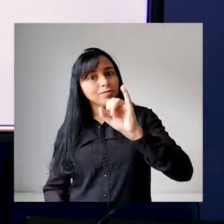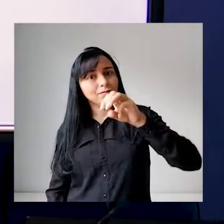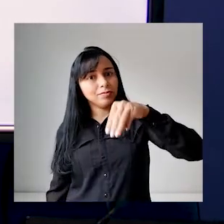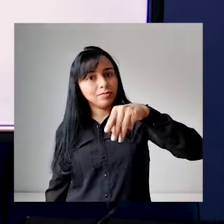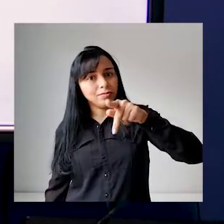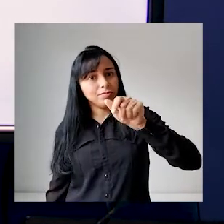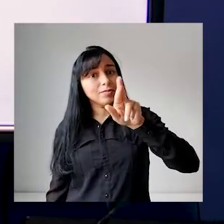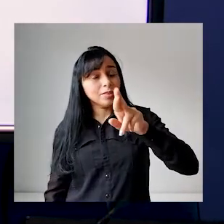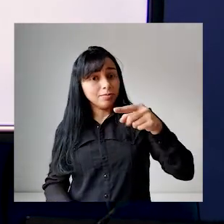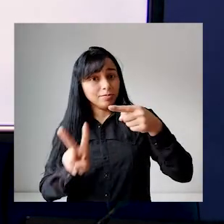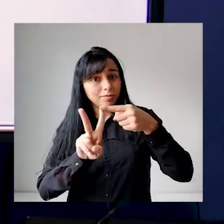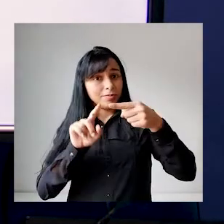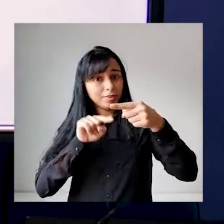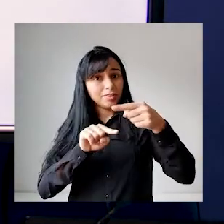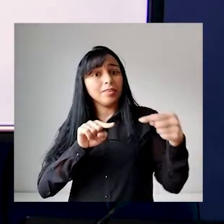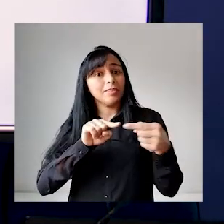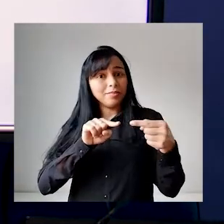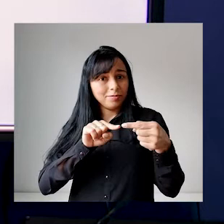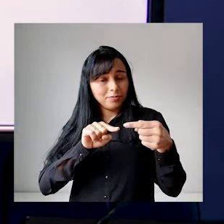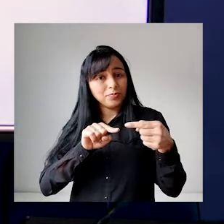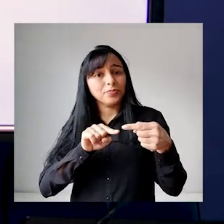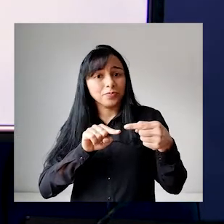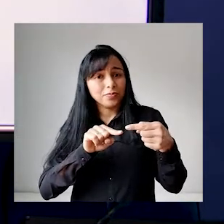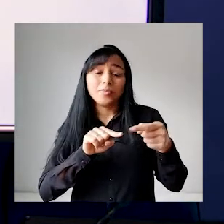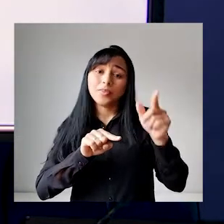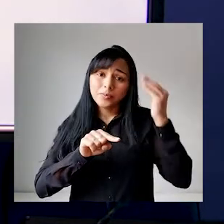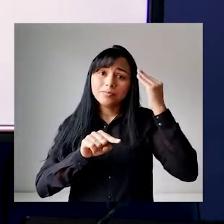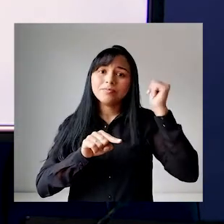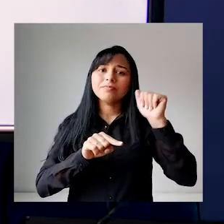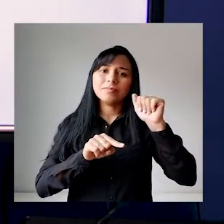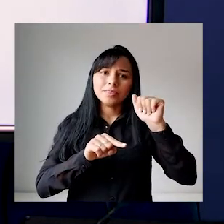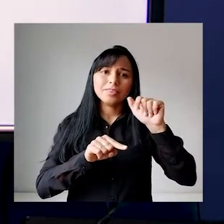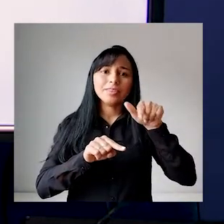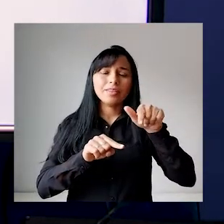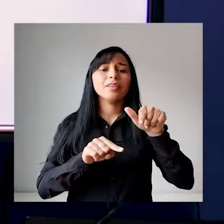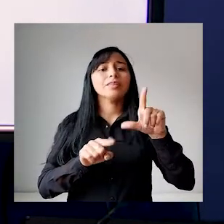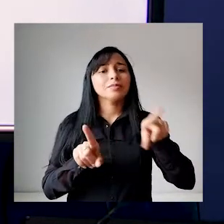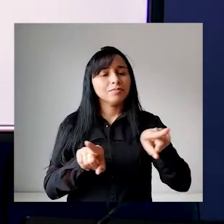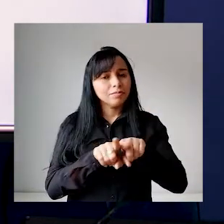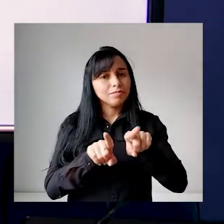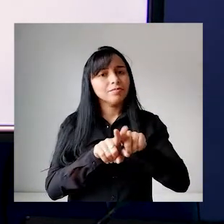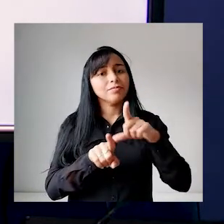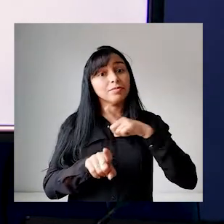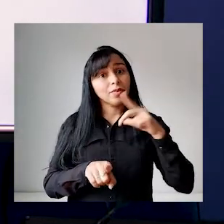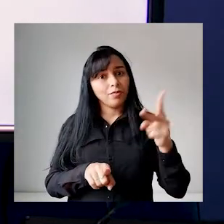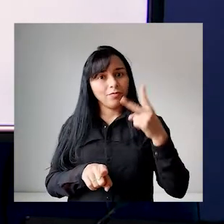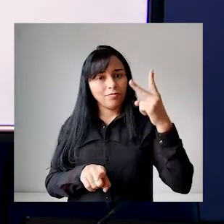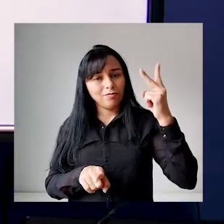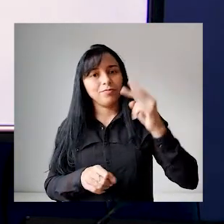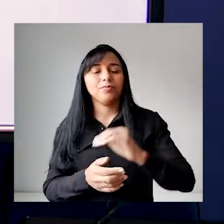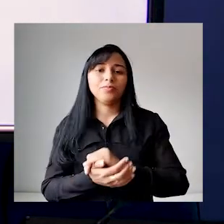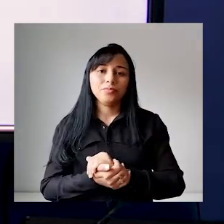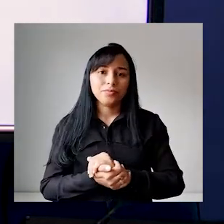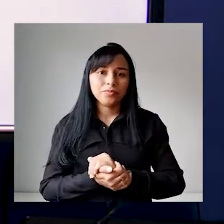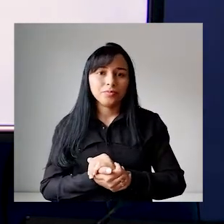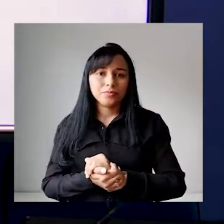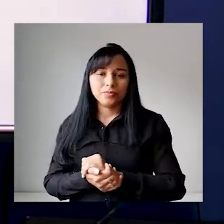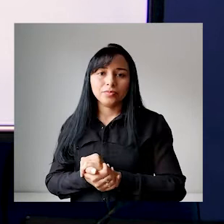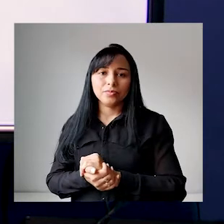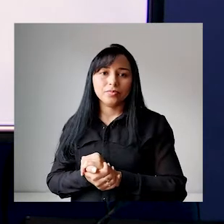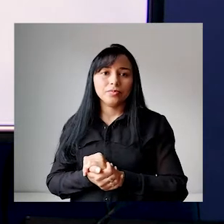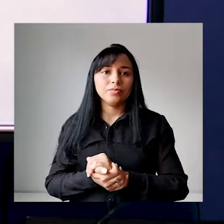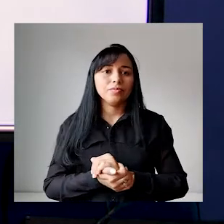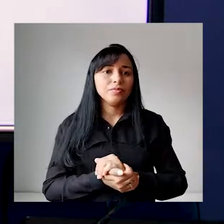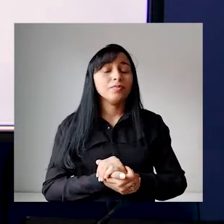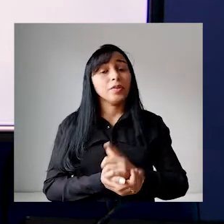que quando o índice ele é ímpar, não importa se a raiz é negativa ou positiva, se vai dar exata ou se não vai